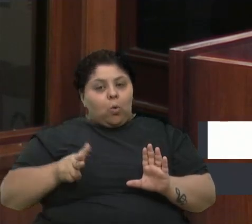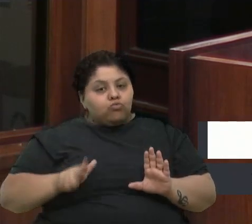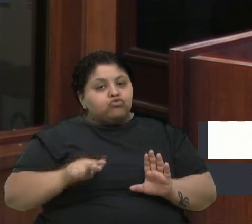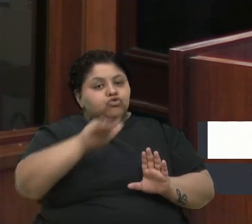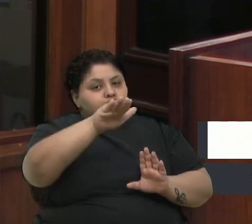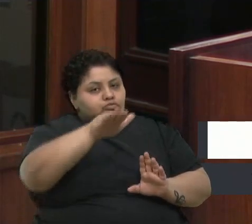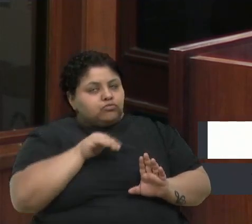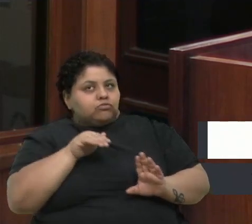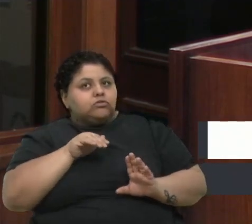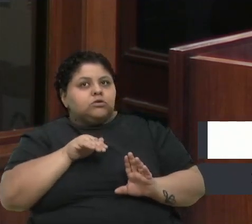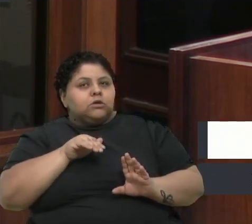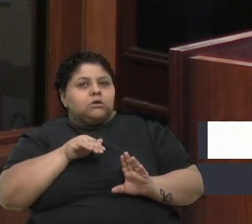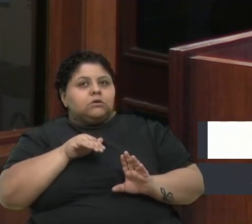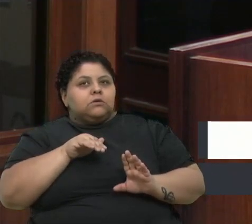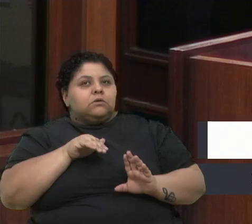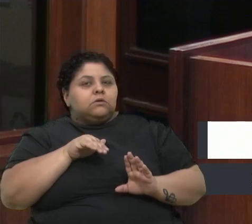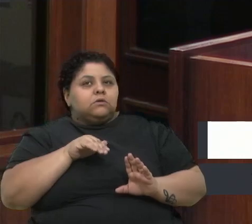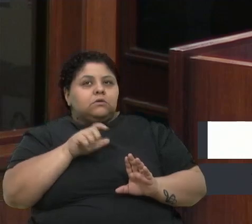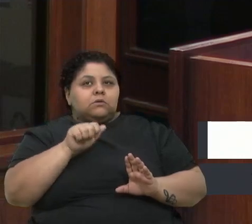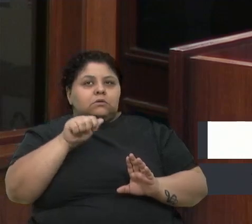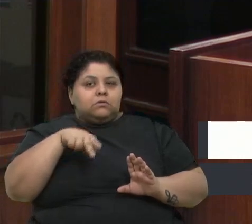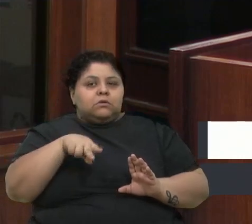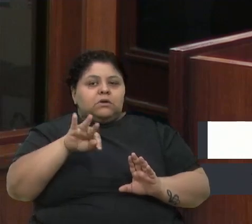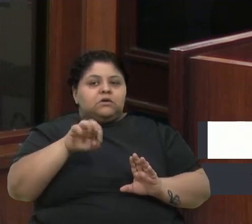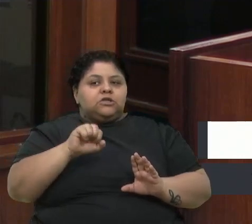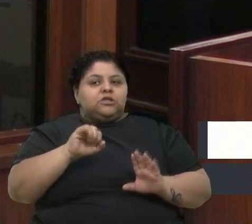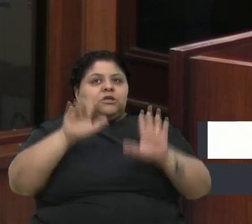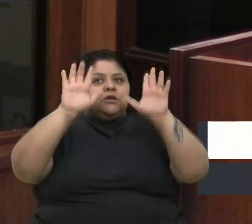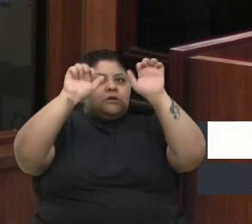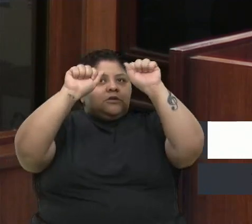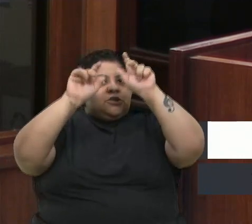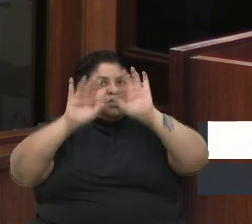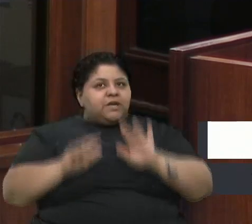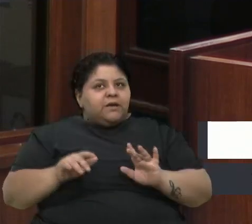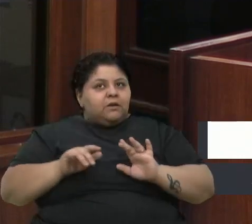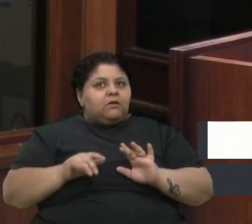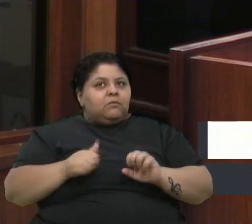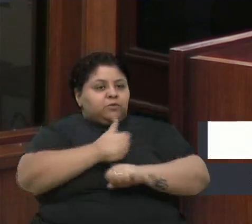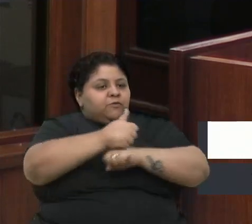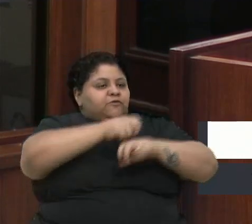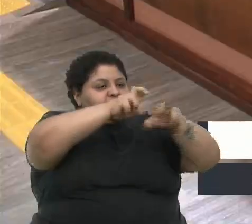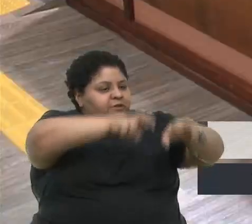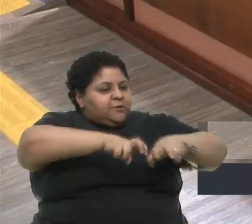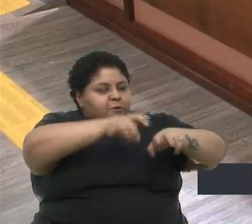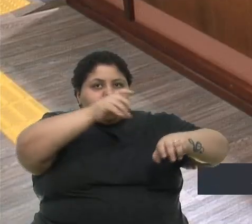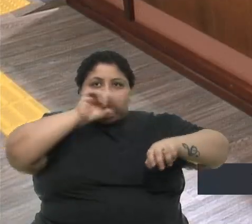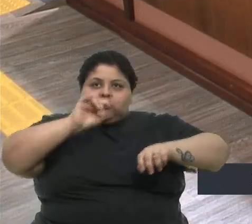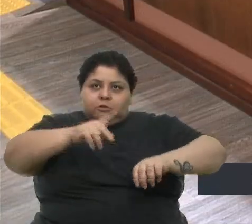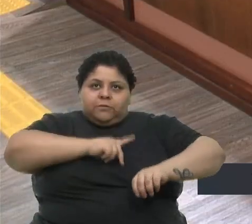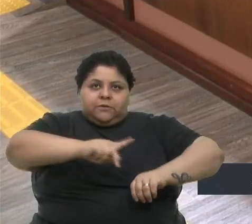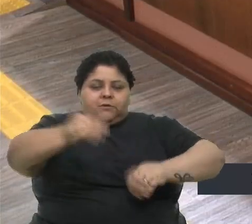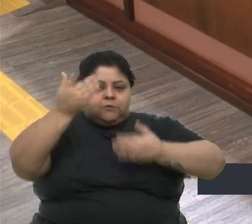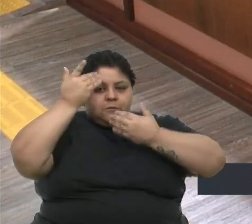do antigelo para os nossos agricultores. Era isso, senhor presidente. Obrigado. Obrigado. Lucas Dil.